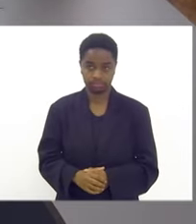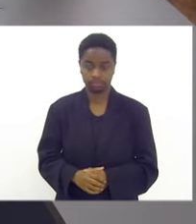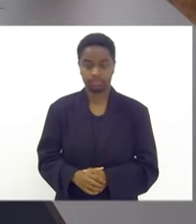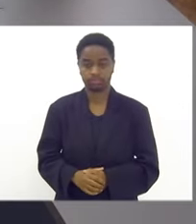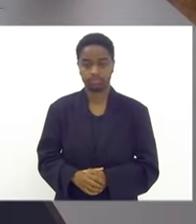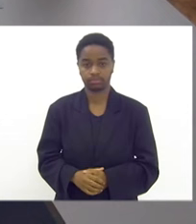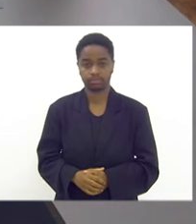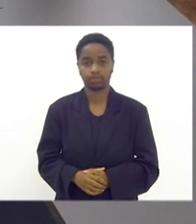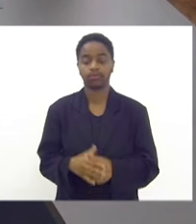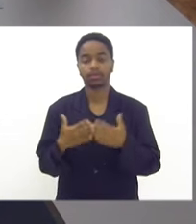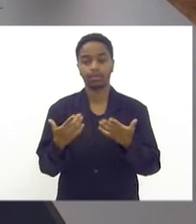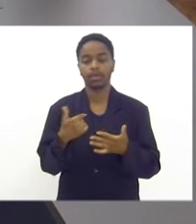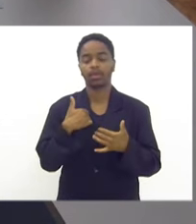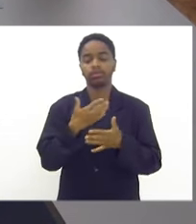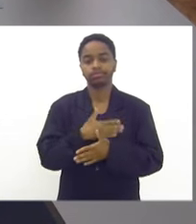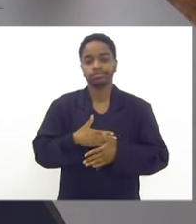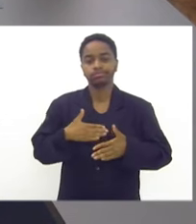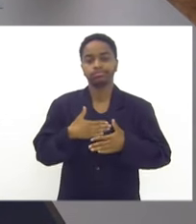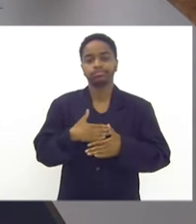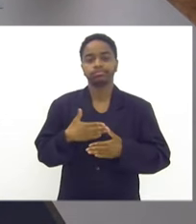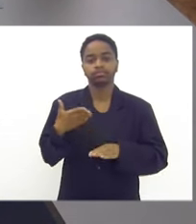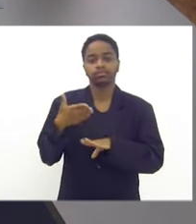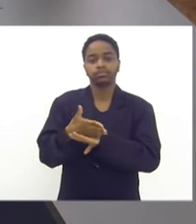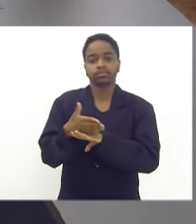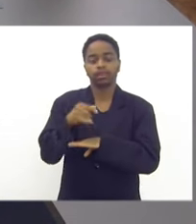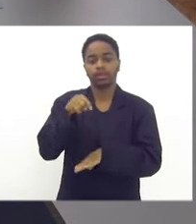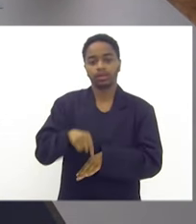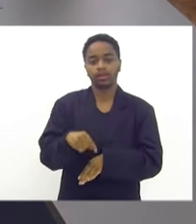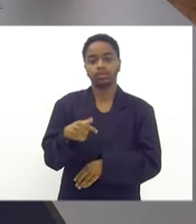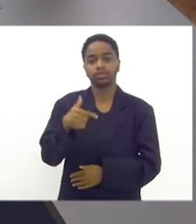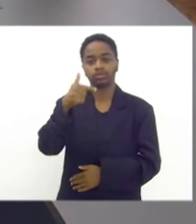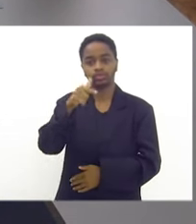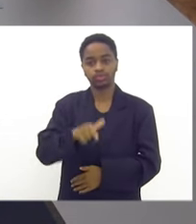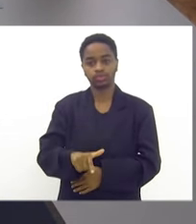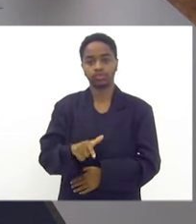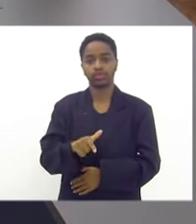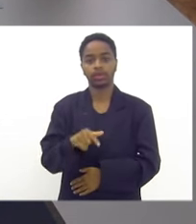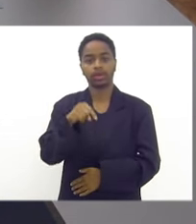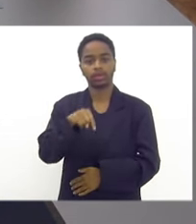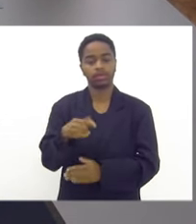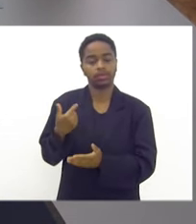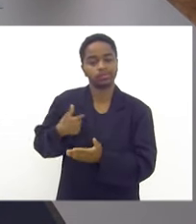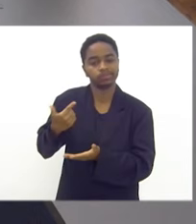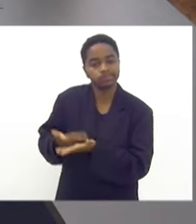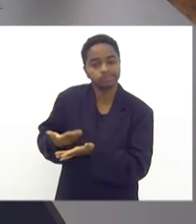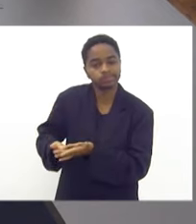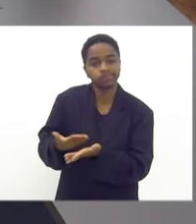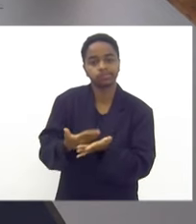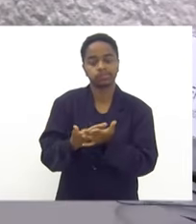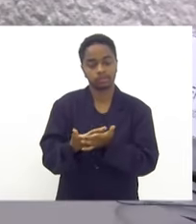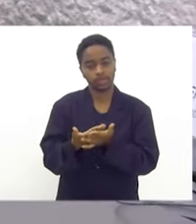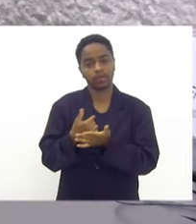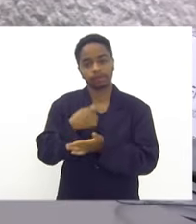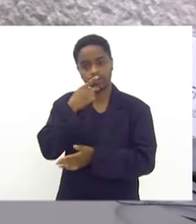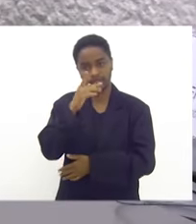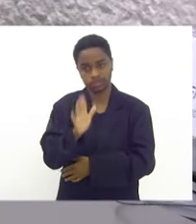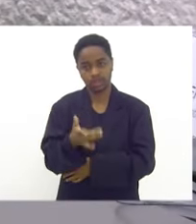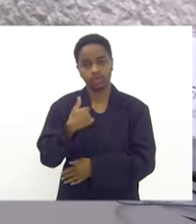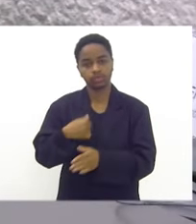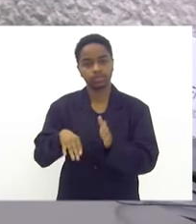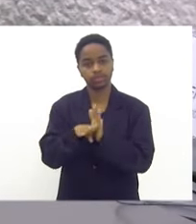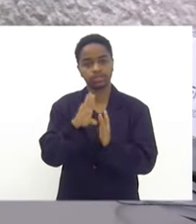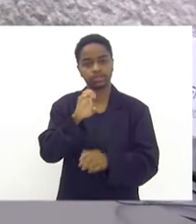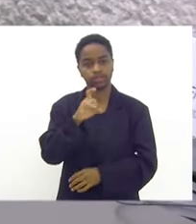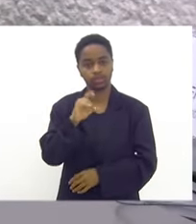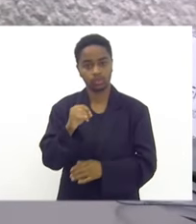Lucinha eu tô aqui eu tô tendo a honra e o privilégio de est pela segunda reunião nessa comissão vem estudando muito me debruçando como eu falei cheguei cedo hoje aqui